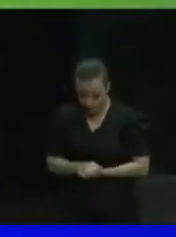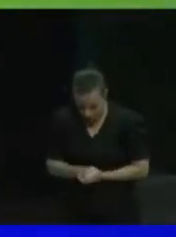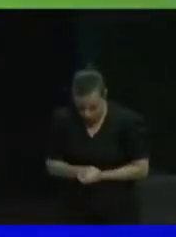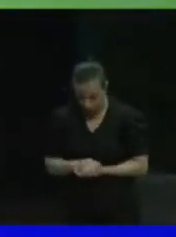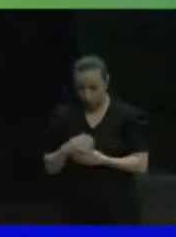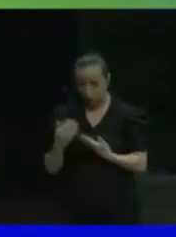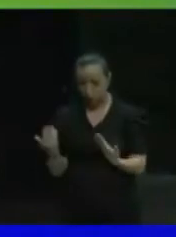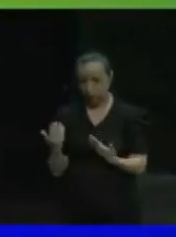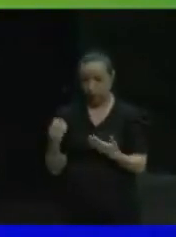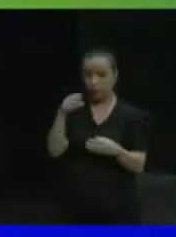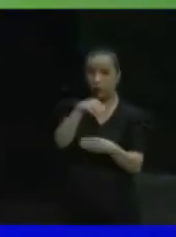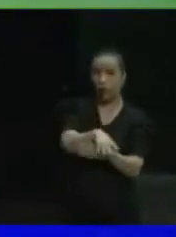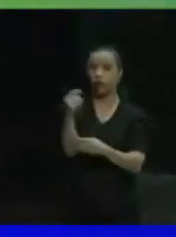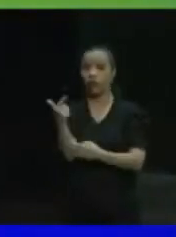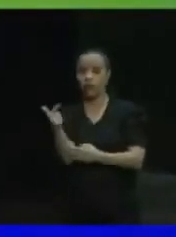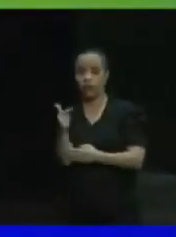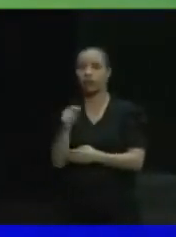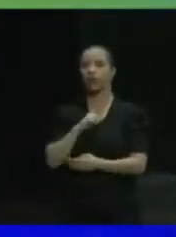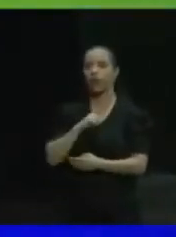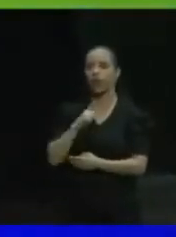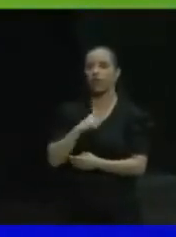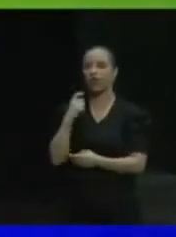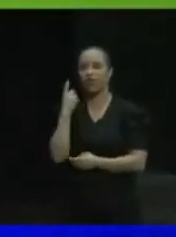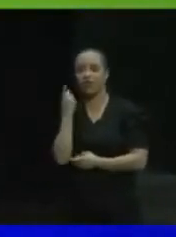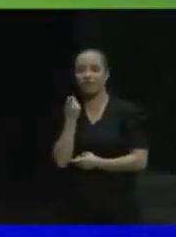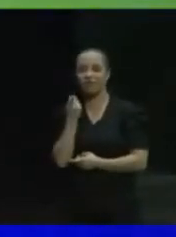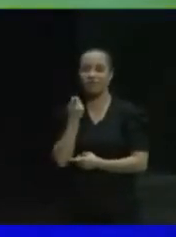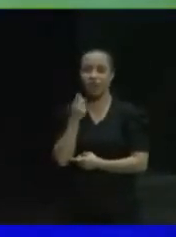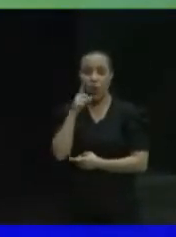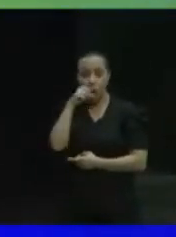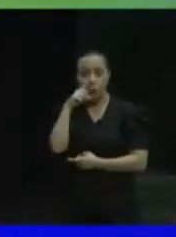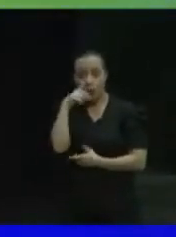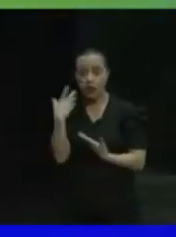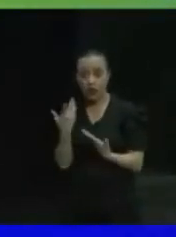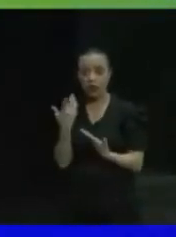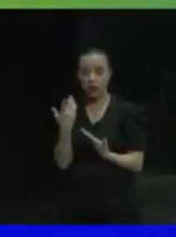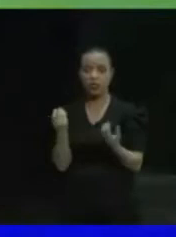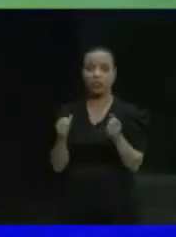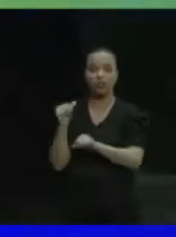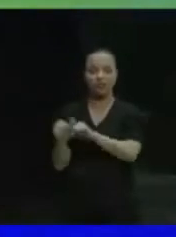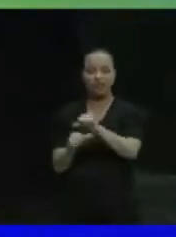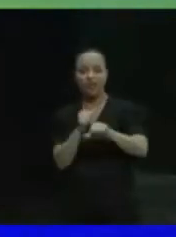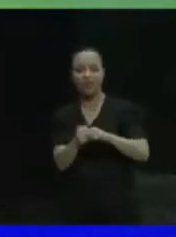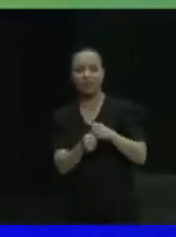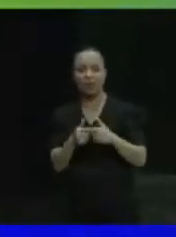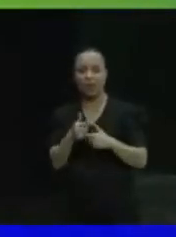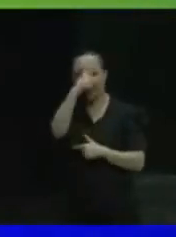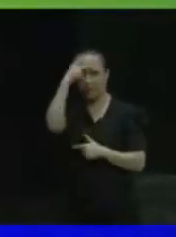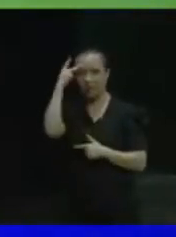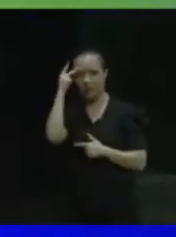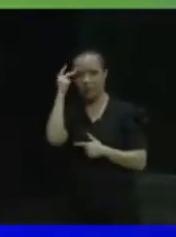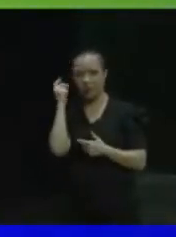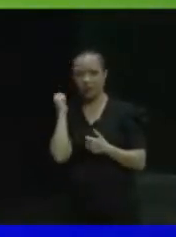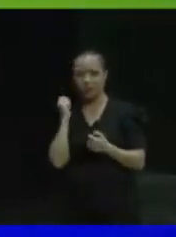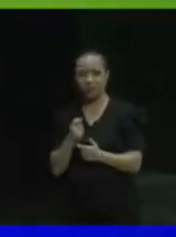A reeleição ainda tem o risco de gerar caudilhos, populistas ou ditadores, de esquerda